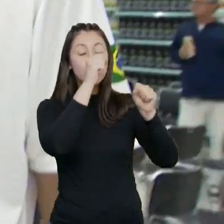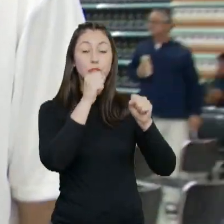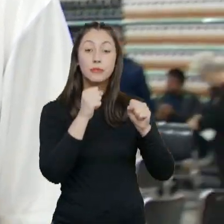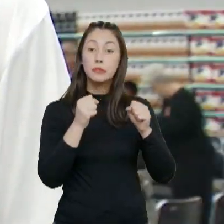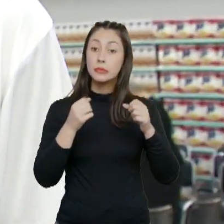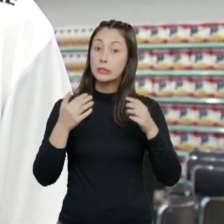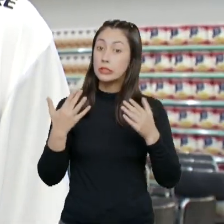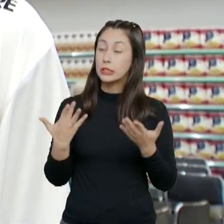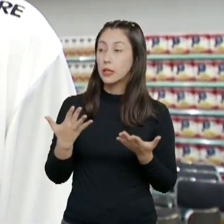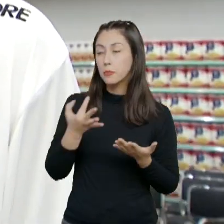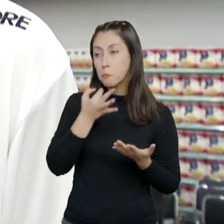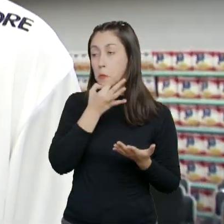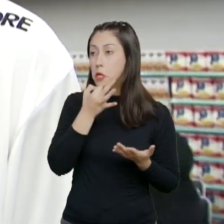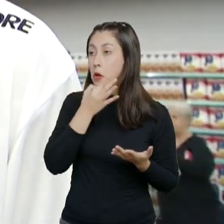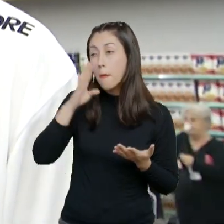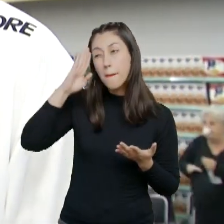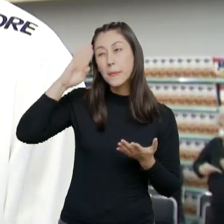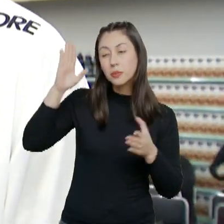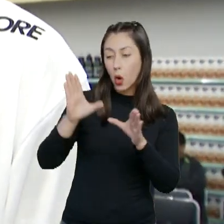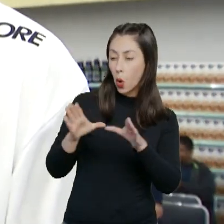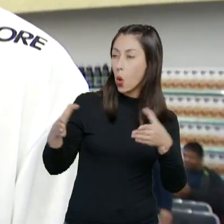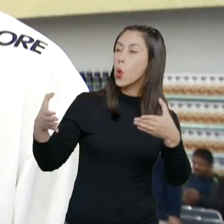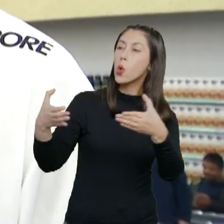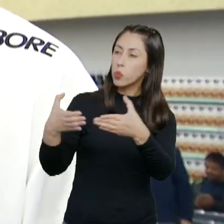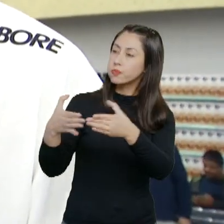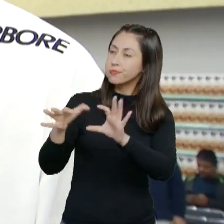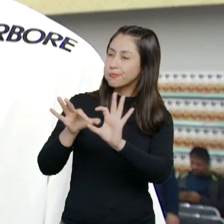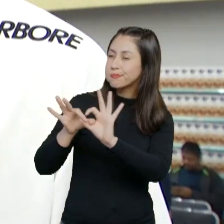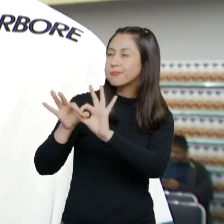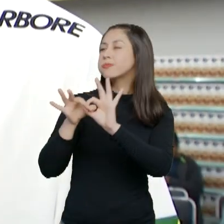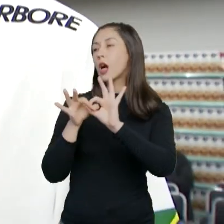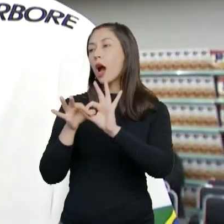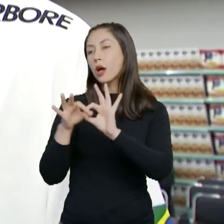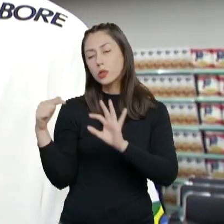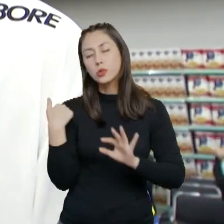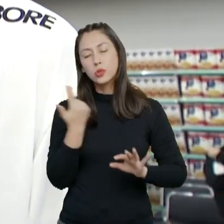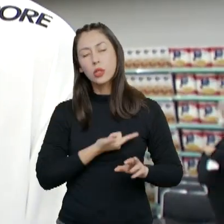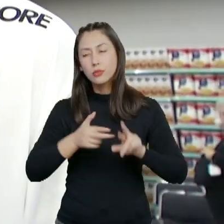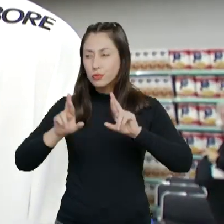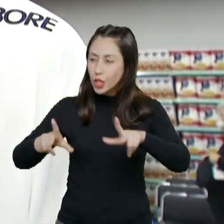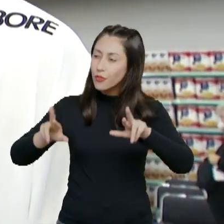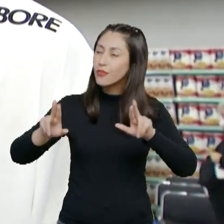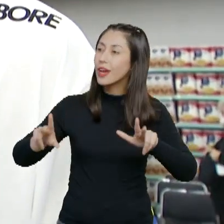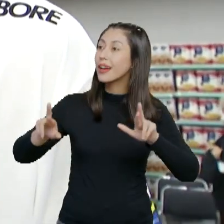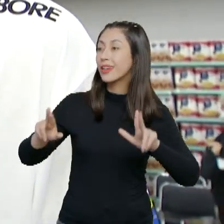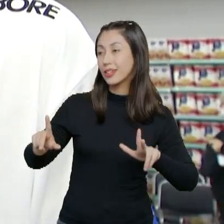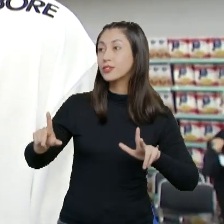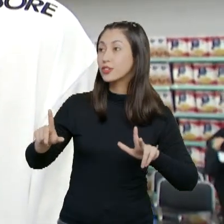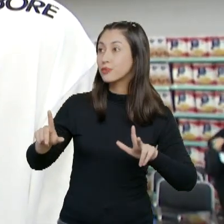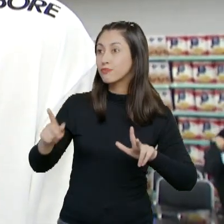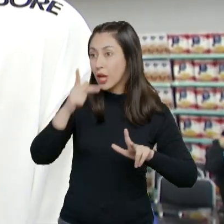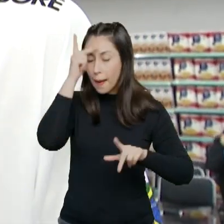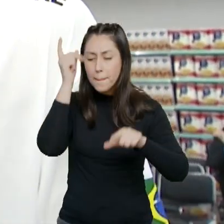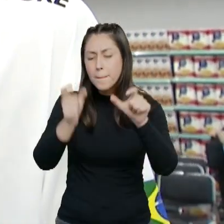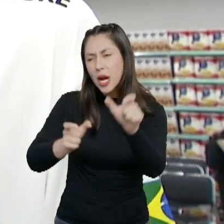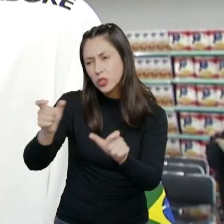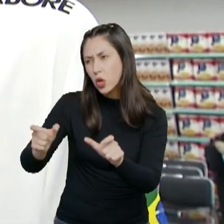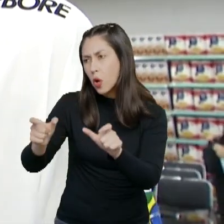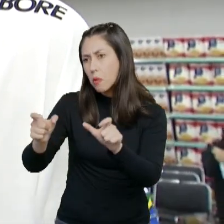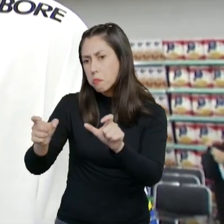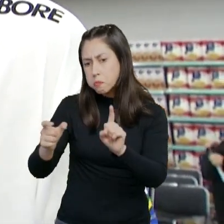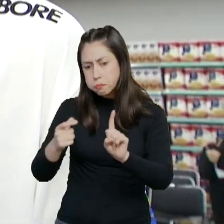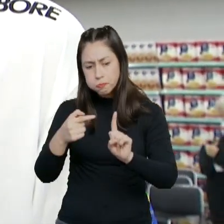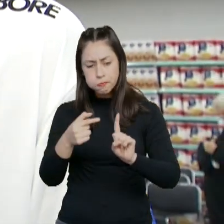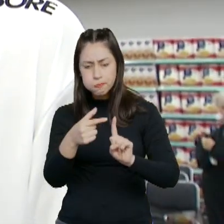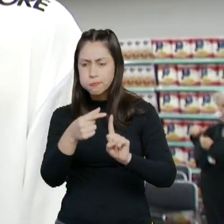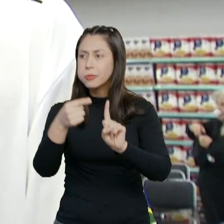acho que o coletivo é o principal ponto da nossa equipe, eu acho que é o diferencial nosso em relação às outras. Cada dia alguém vai se destacar e vai ser difícil de marcar